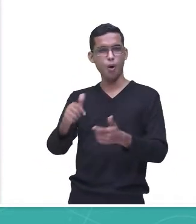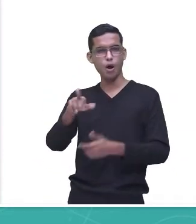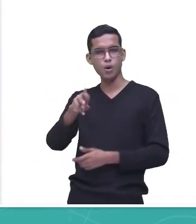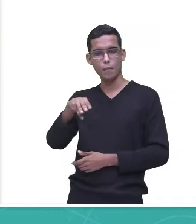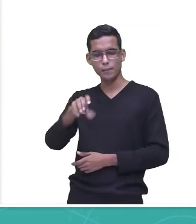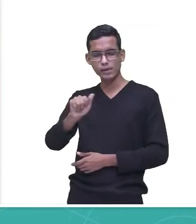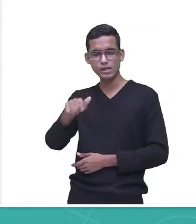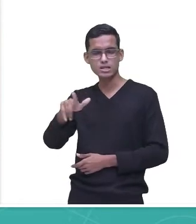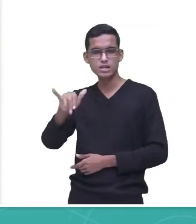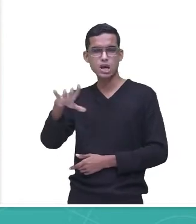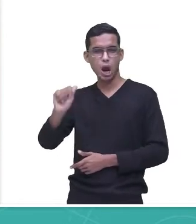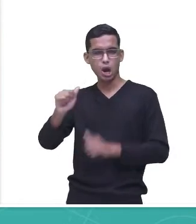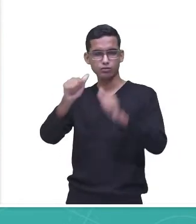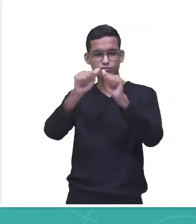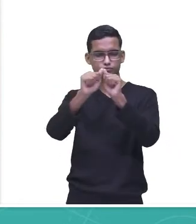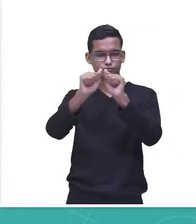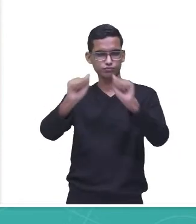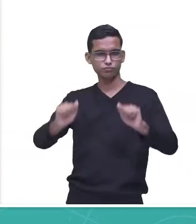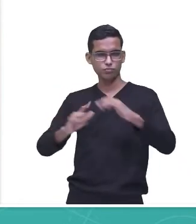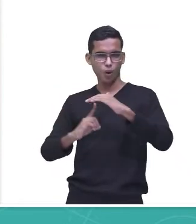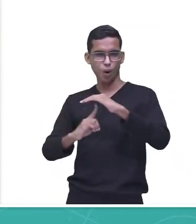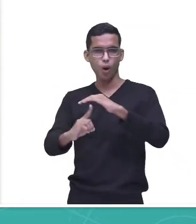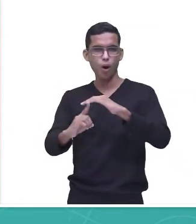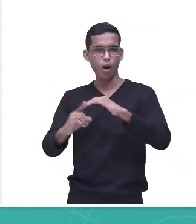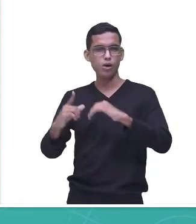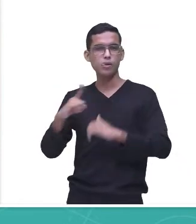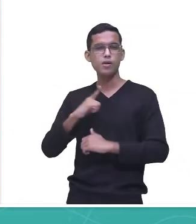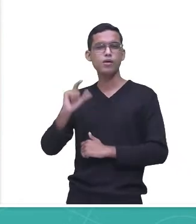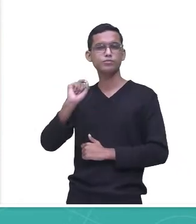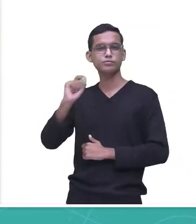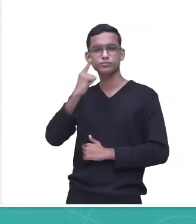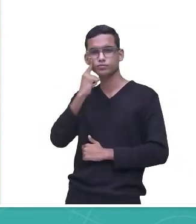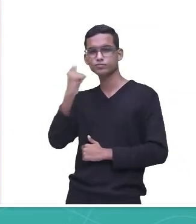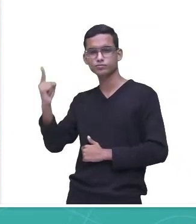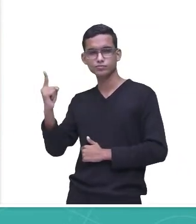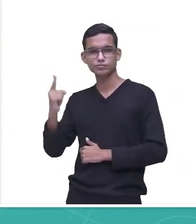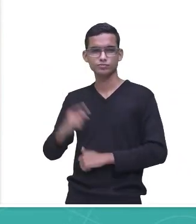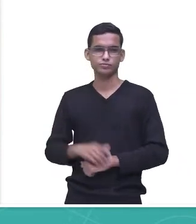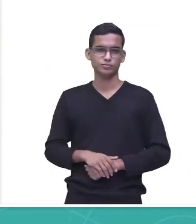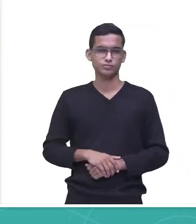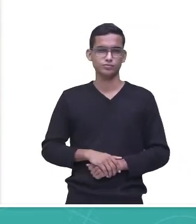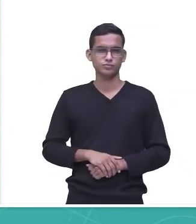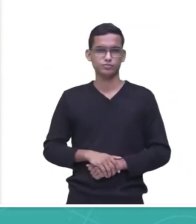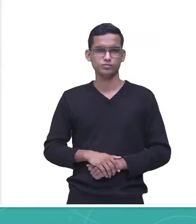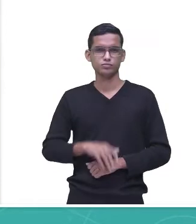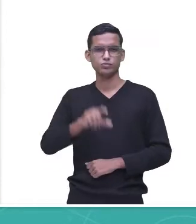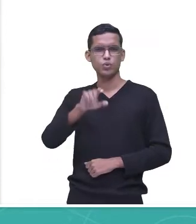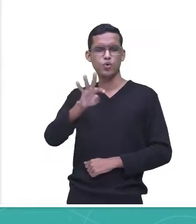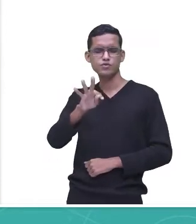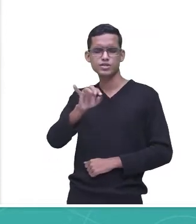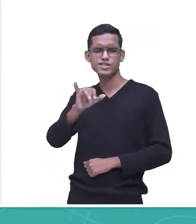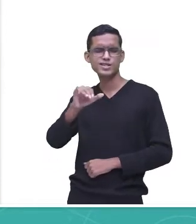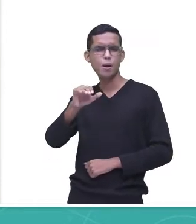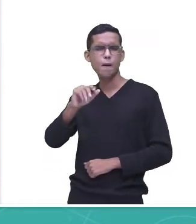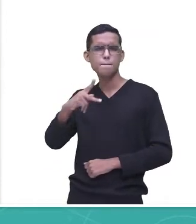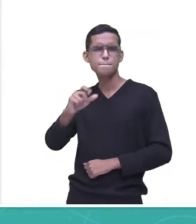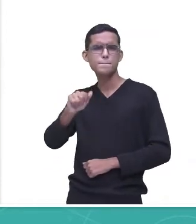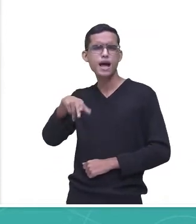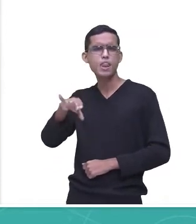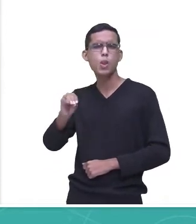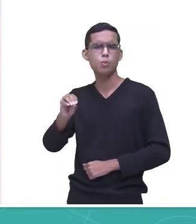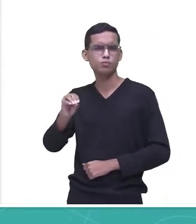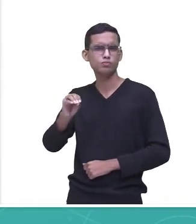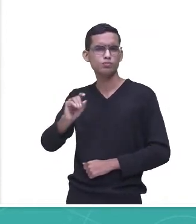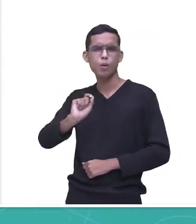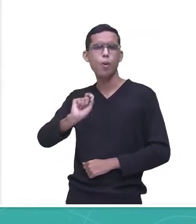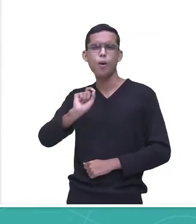vendo aqui o tímpano de uma igreja românica. Ou seja, o que é tímpano? O tímpano